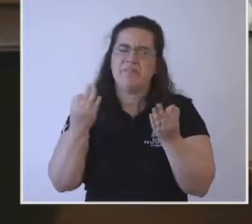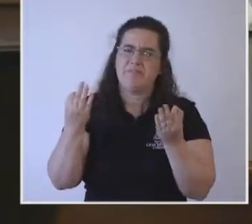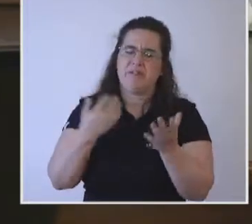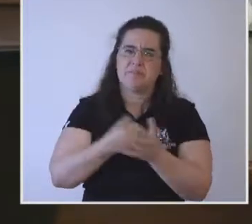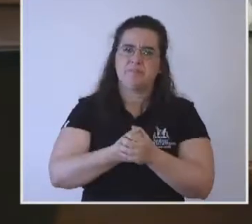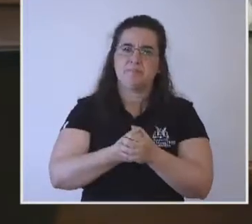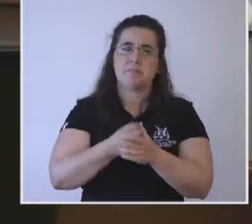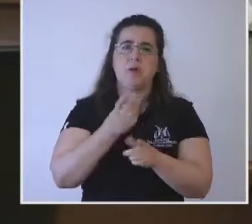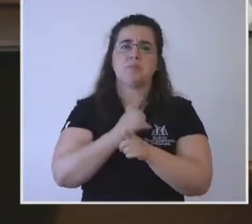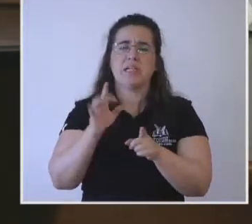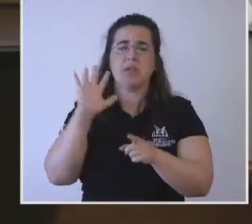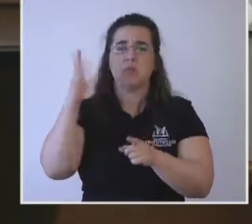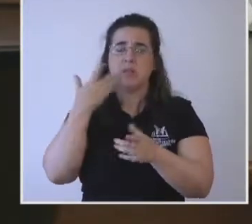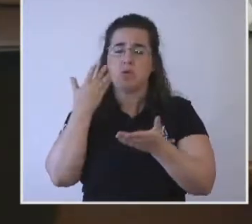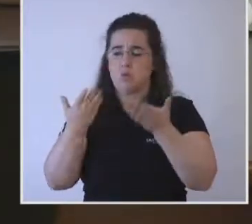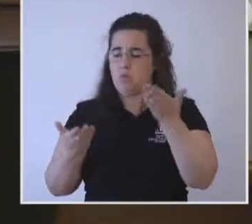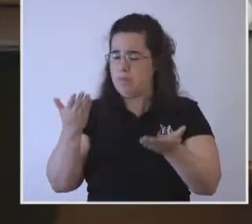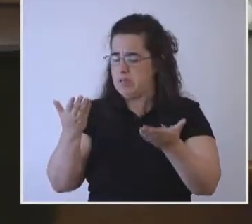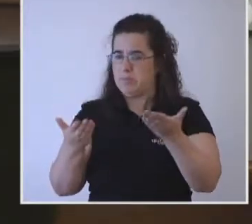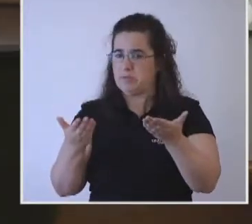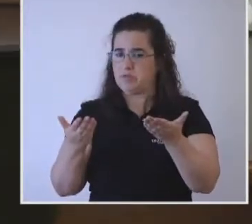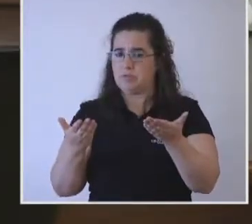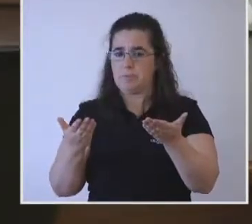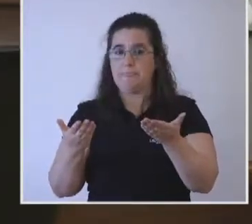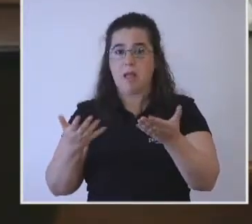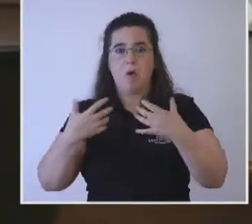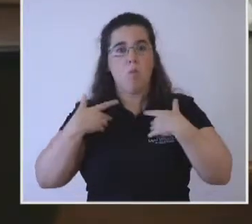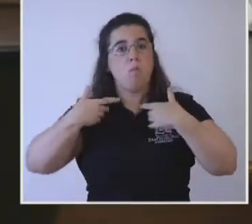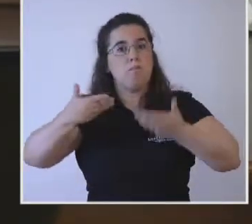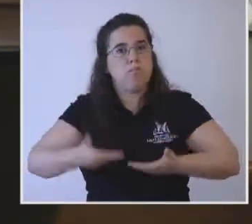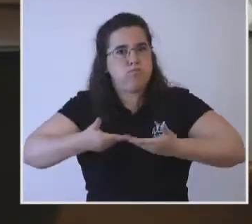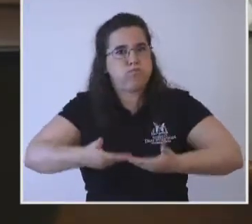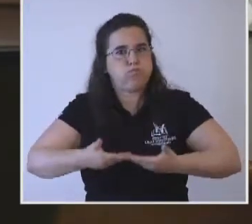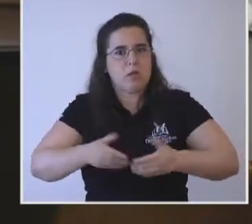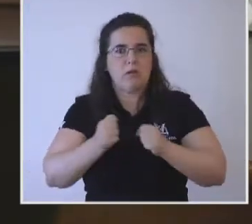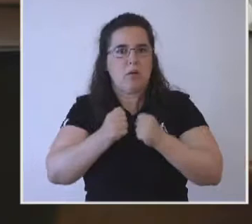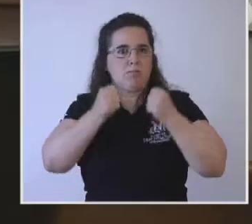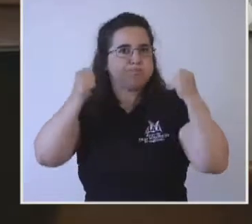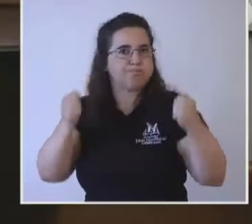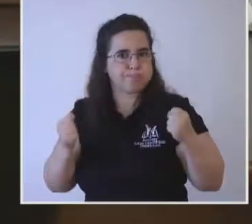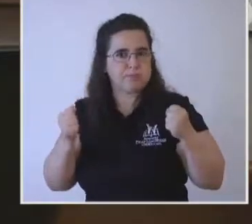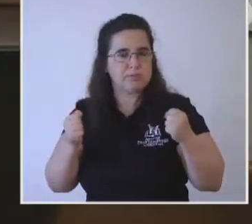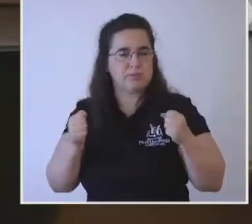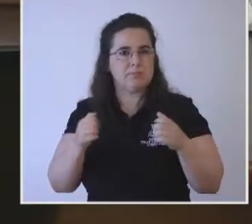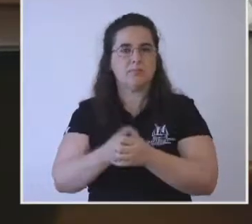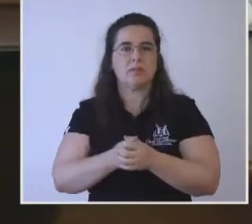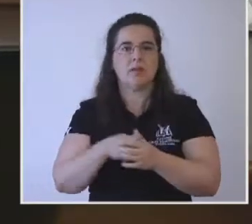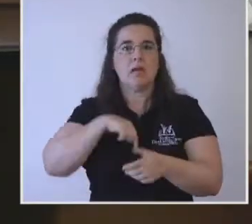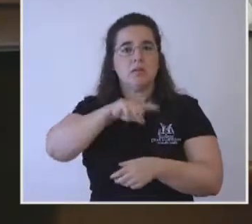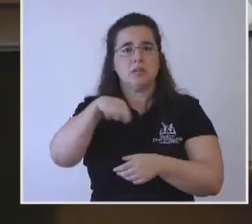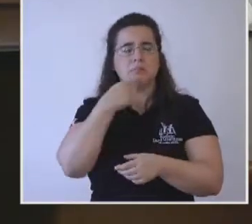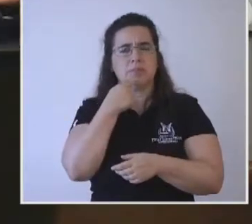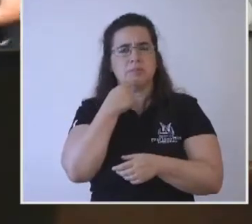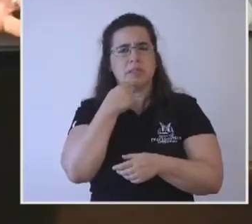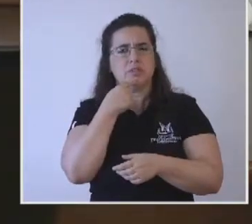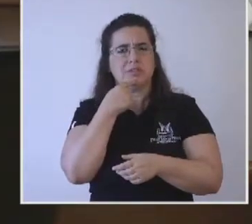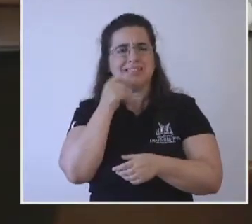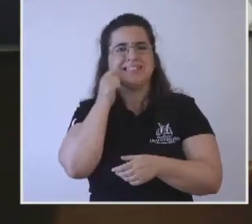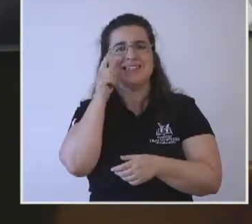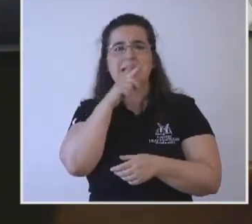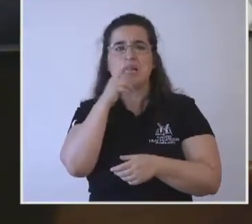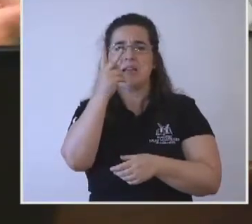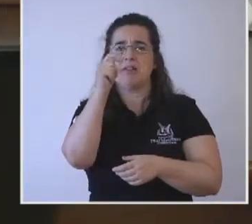Porque quando vamos comparar com o peso, a obesidade, nós verificamos que os véganos